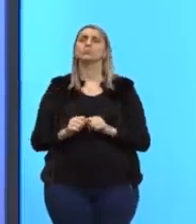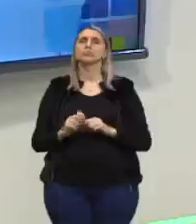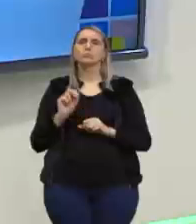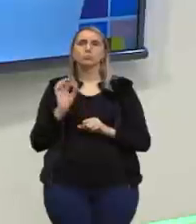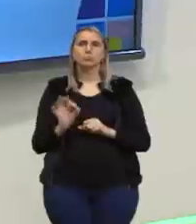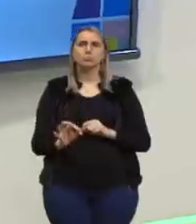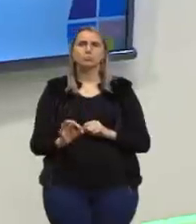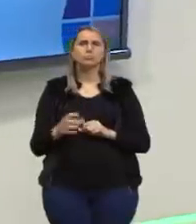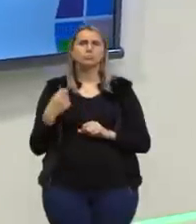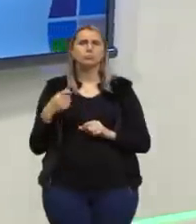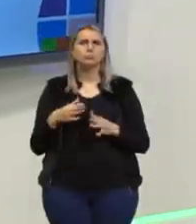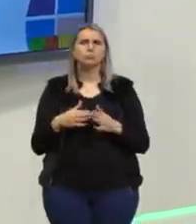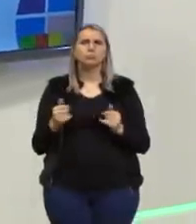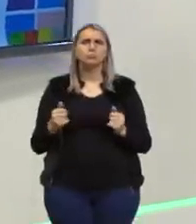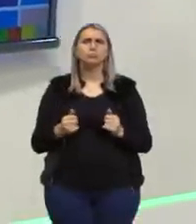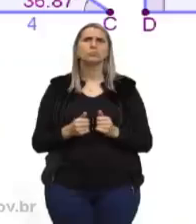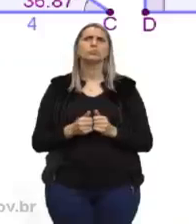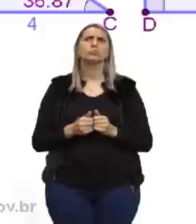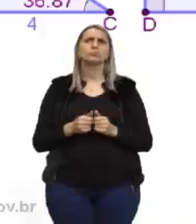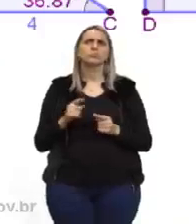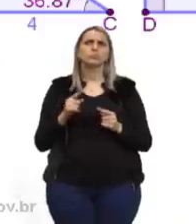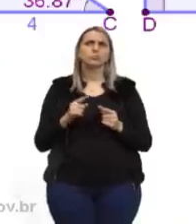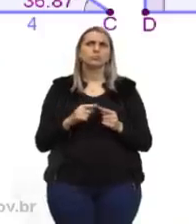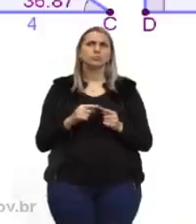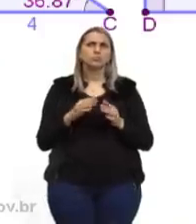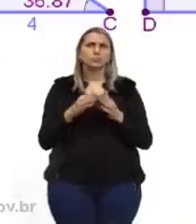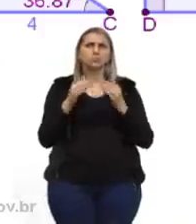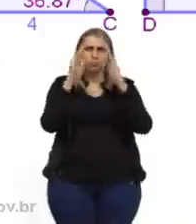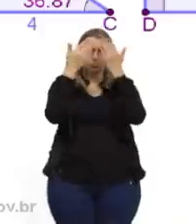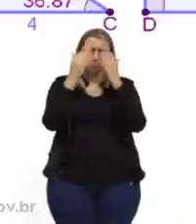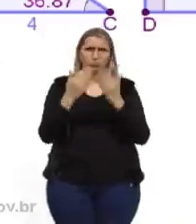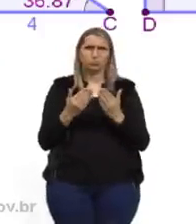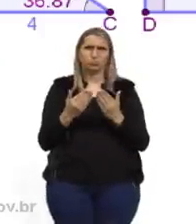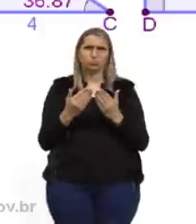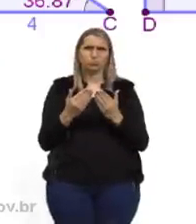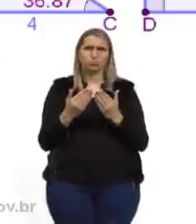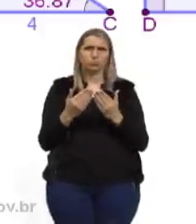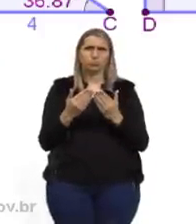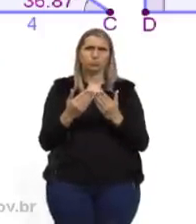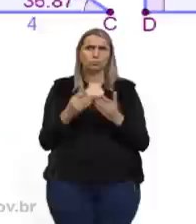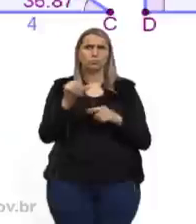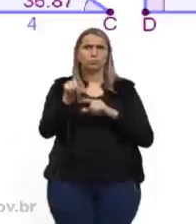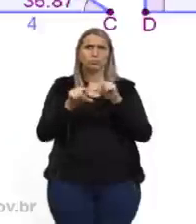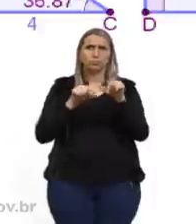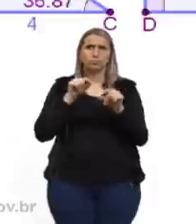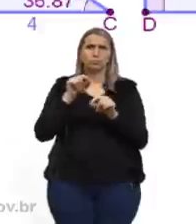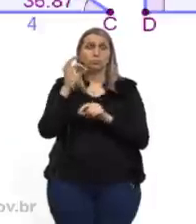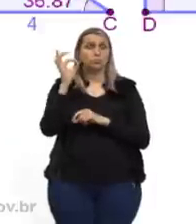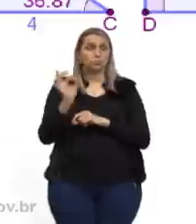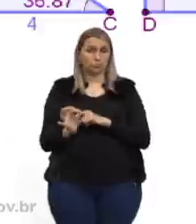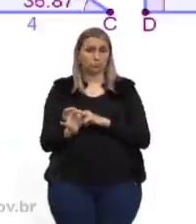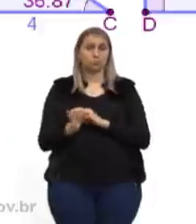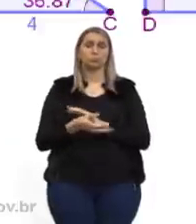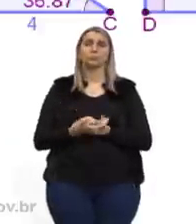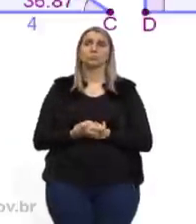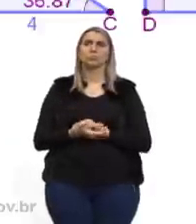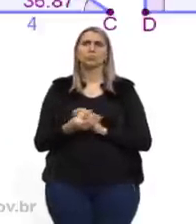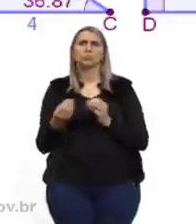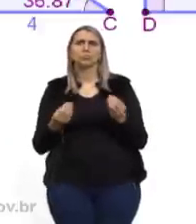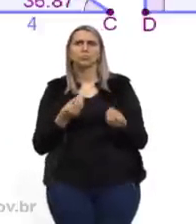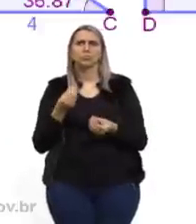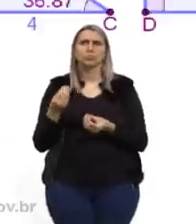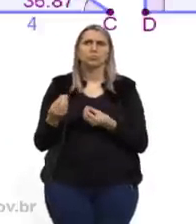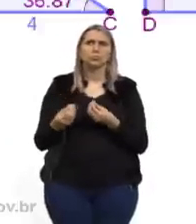certo? Então, o que estão pedindo? Está pedindo para eu analisar essas situações e escolher a alternativa correta. Como eu